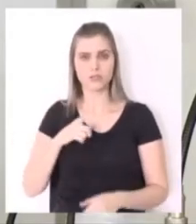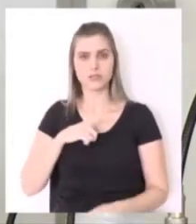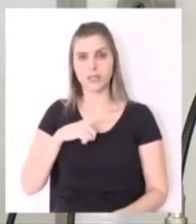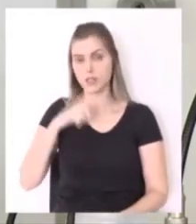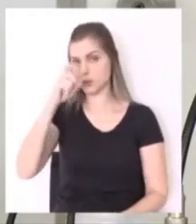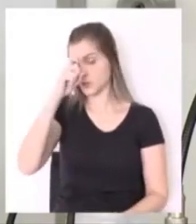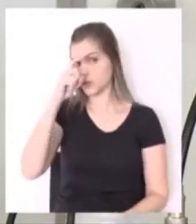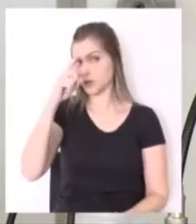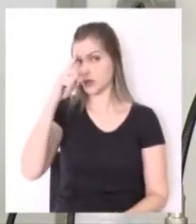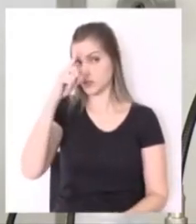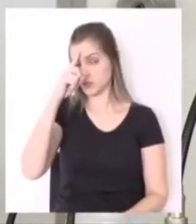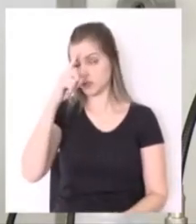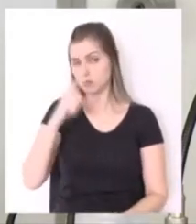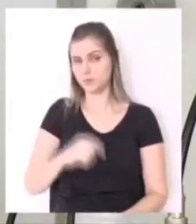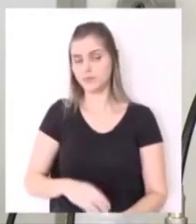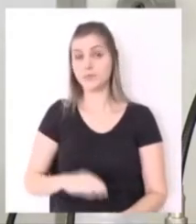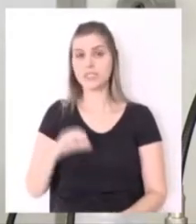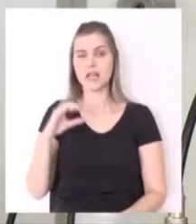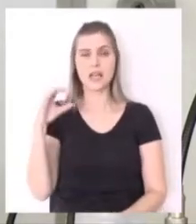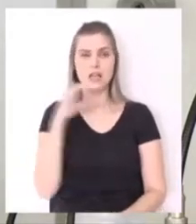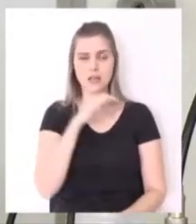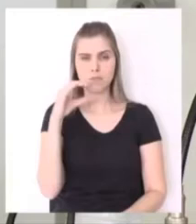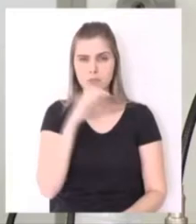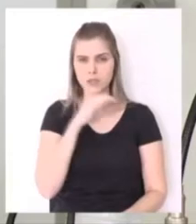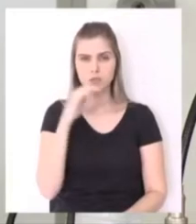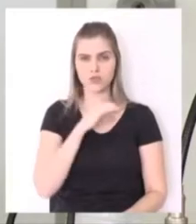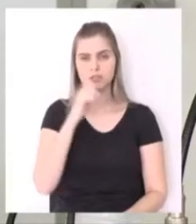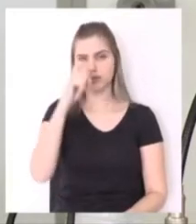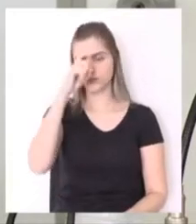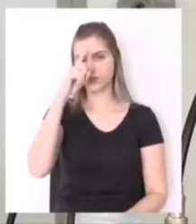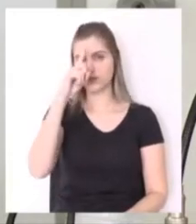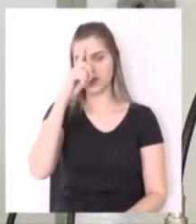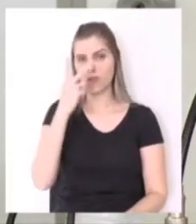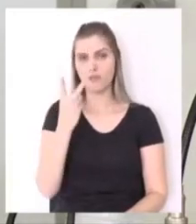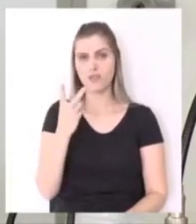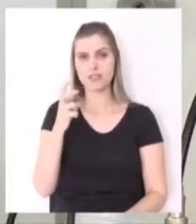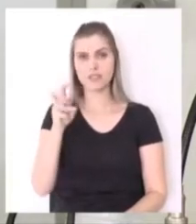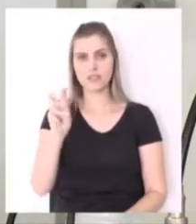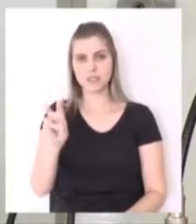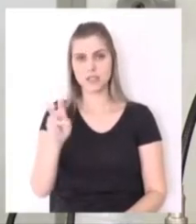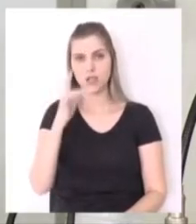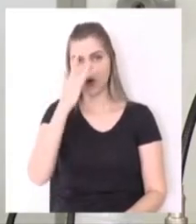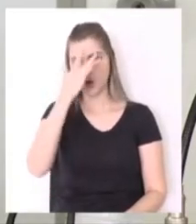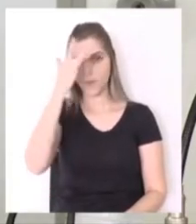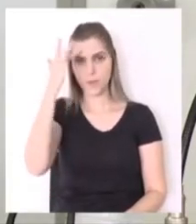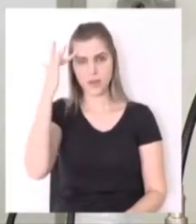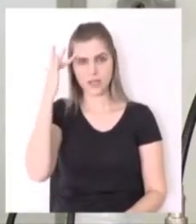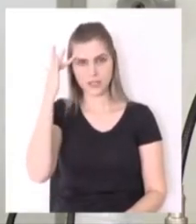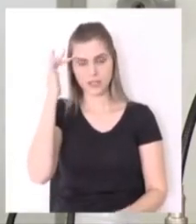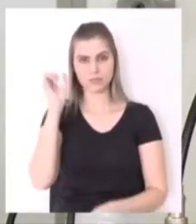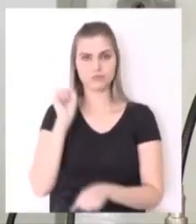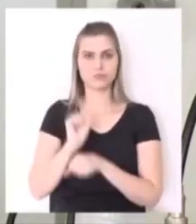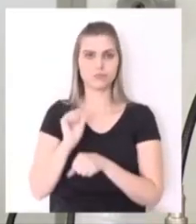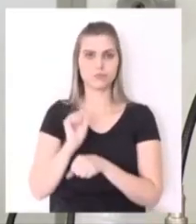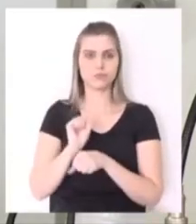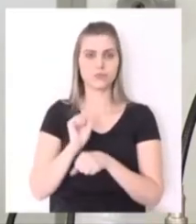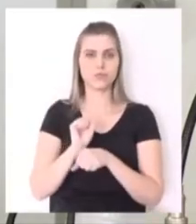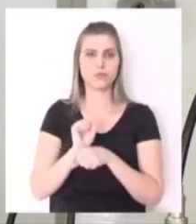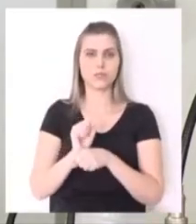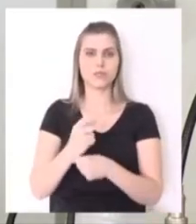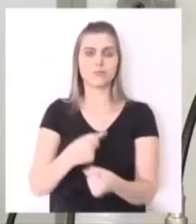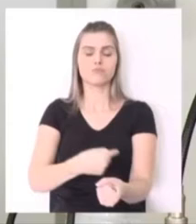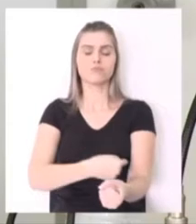hospital e na emergência do hospital 25 pacientes aguardando